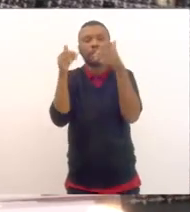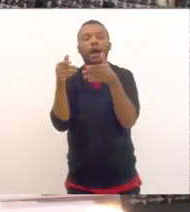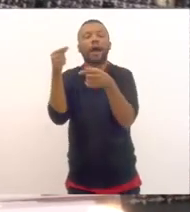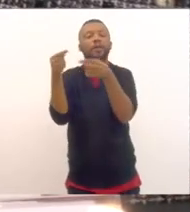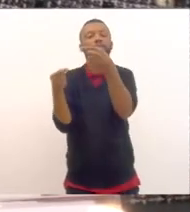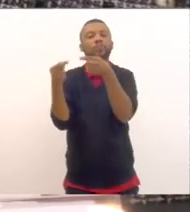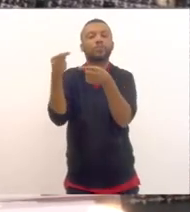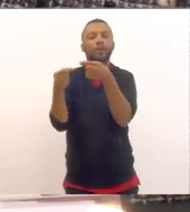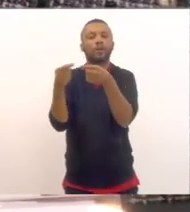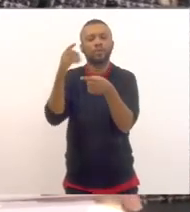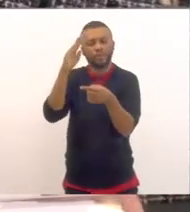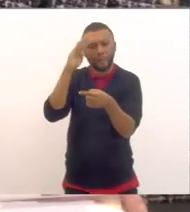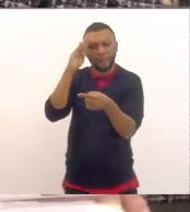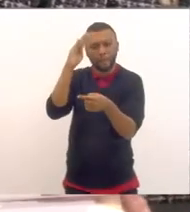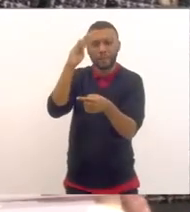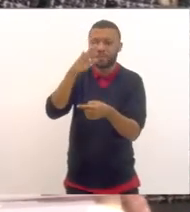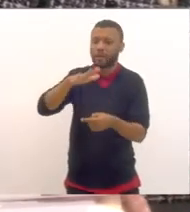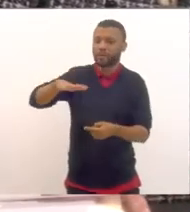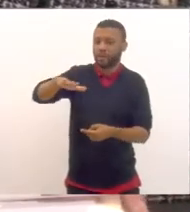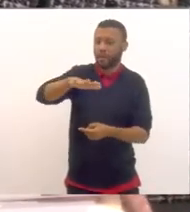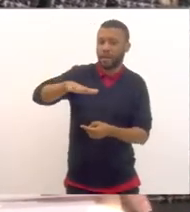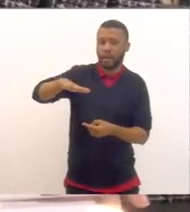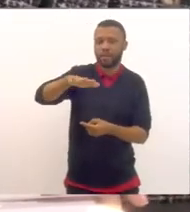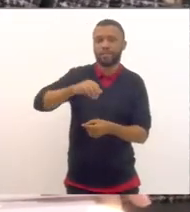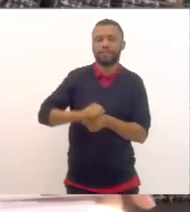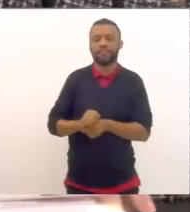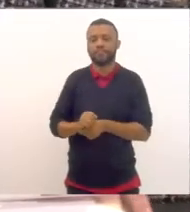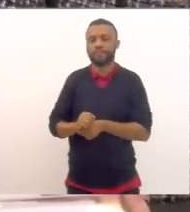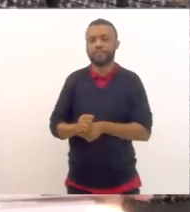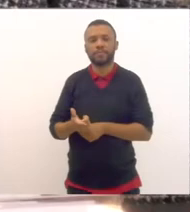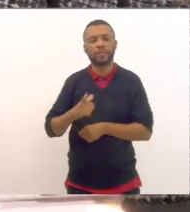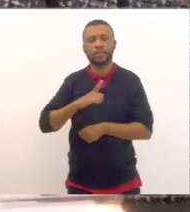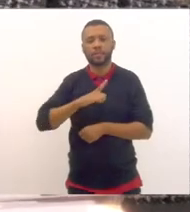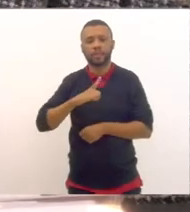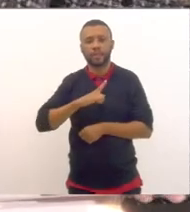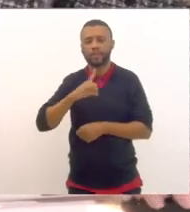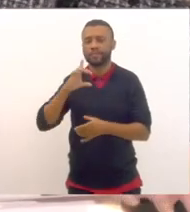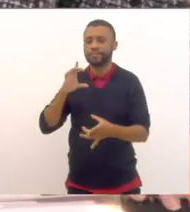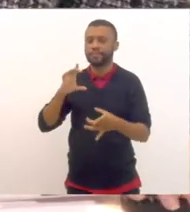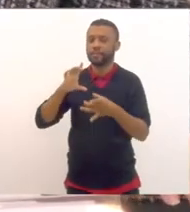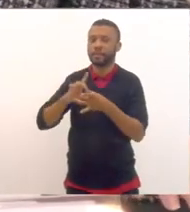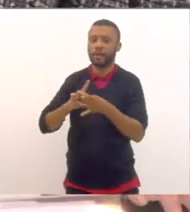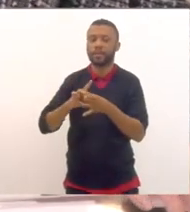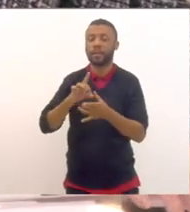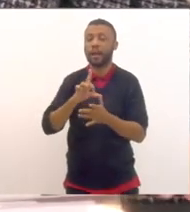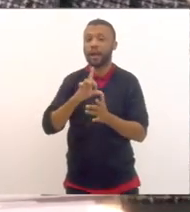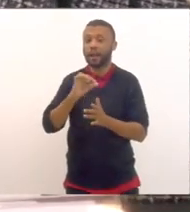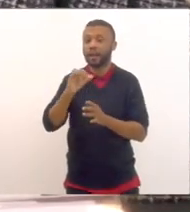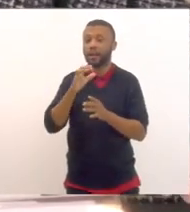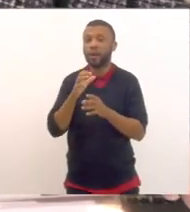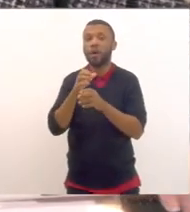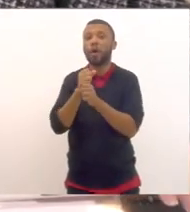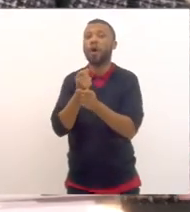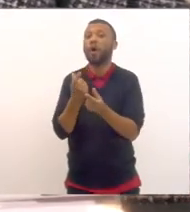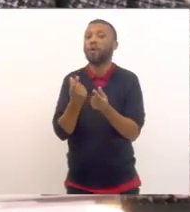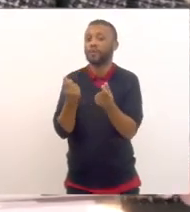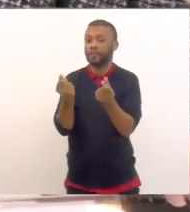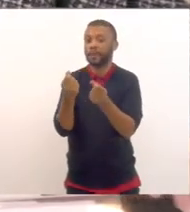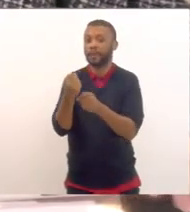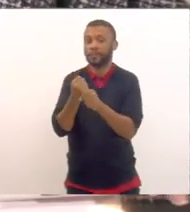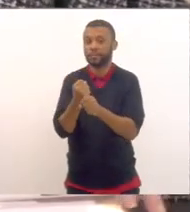e os grandes eixos que repousaram a lei orçamentária para 2023